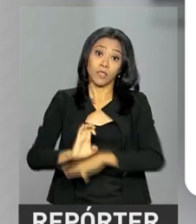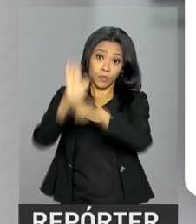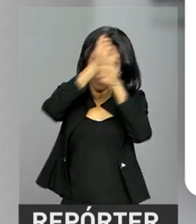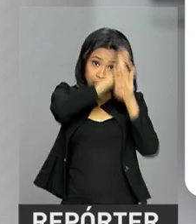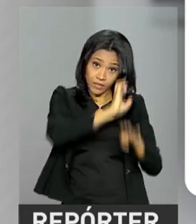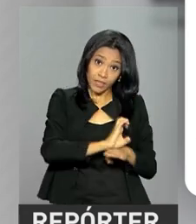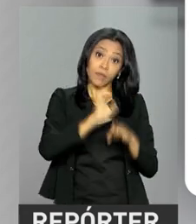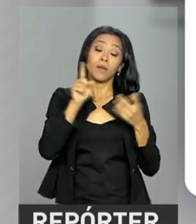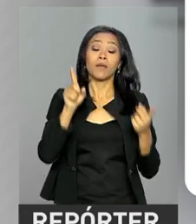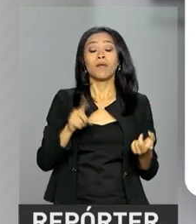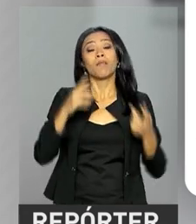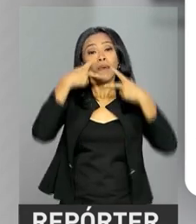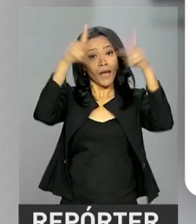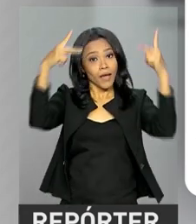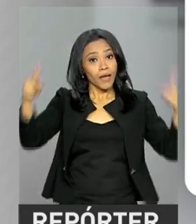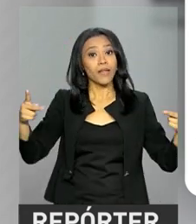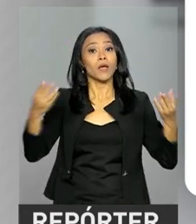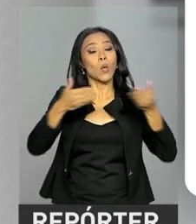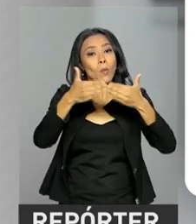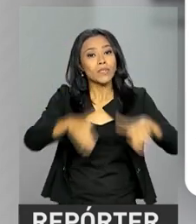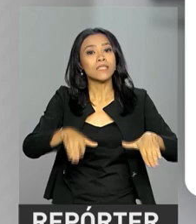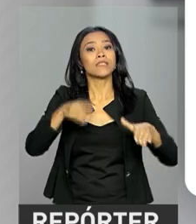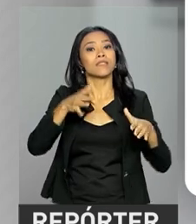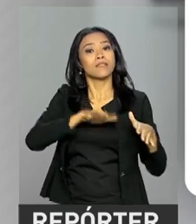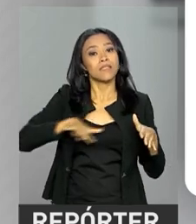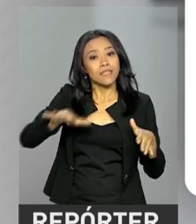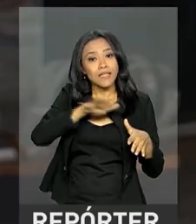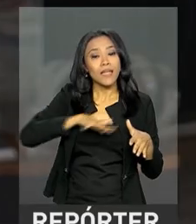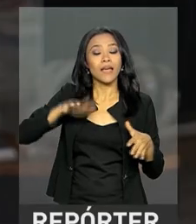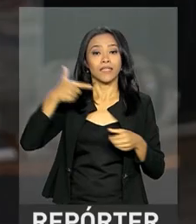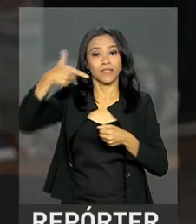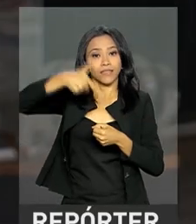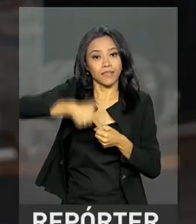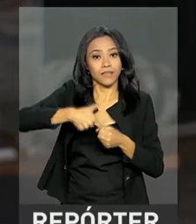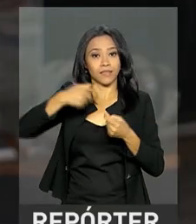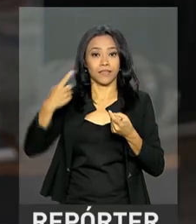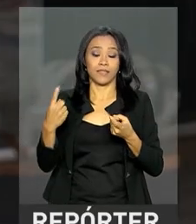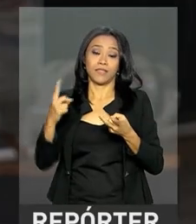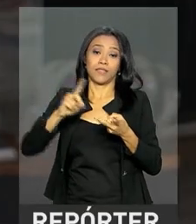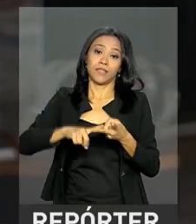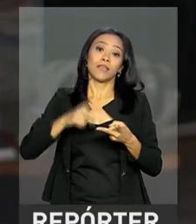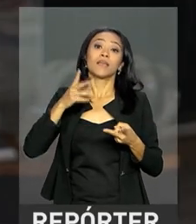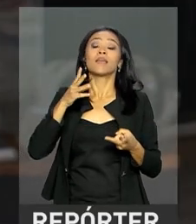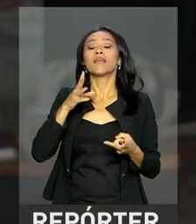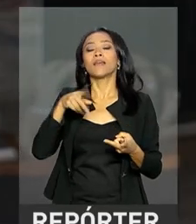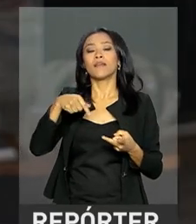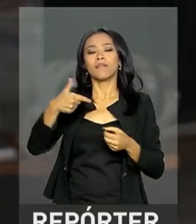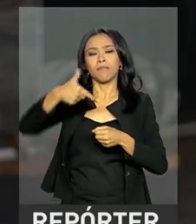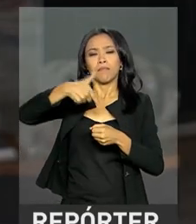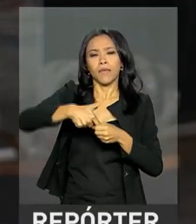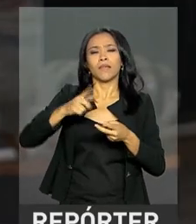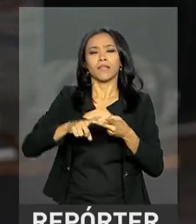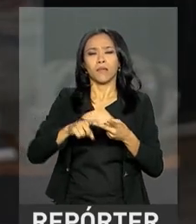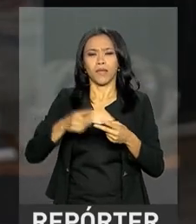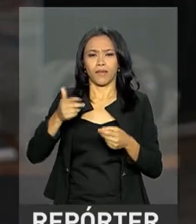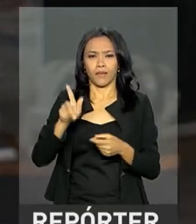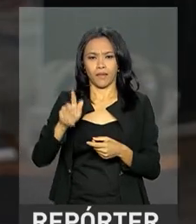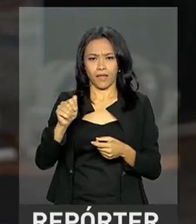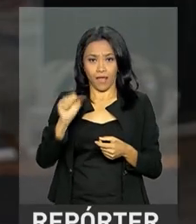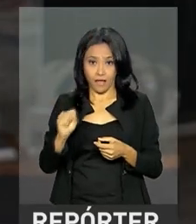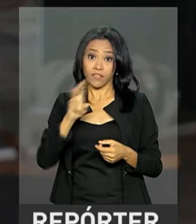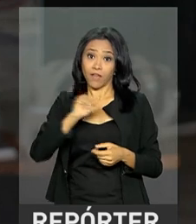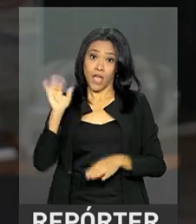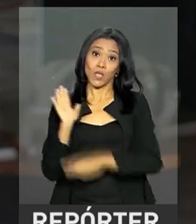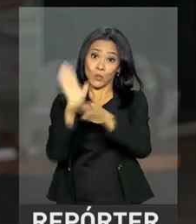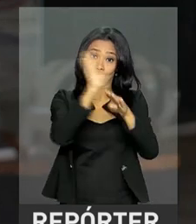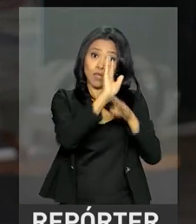financeira pela produção de petróleo e gás natural. Segundo Temer, o dinheiro vai beneficiar a população brasileira. Também pela